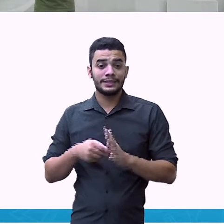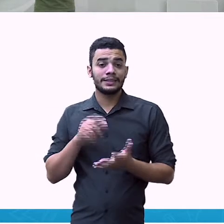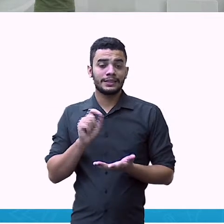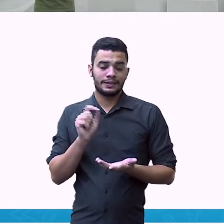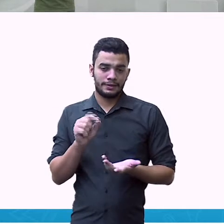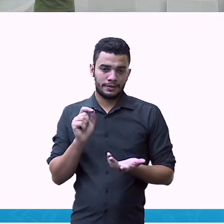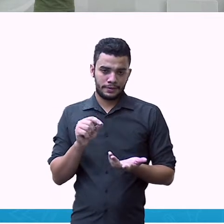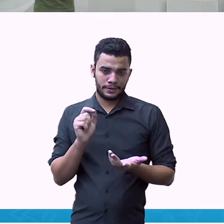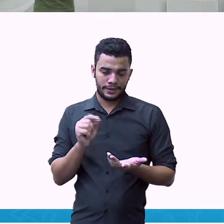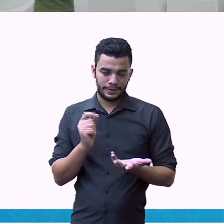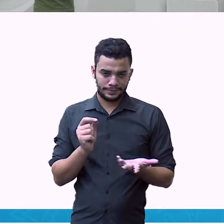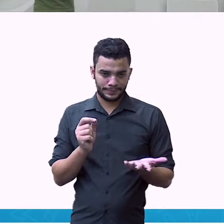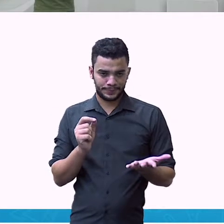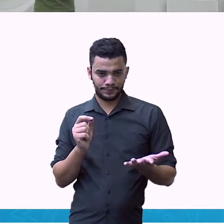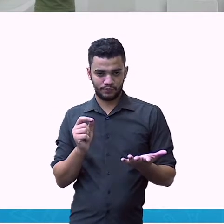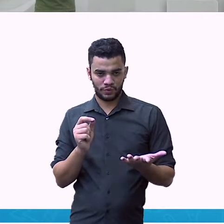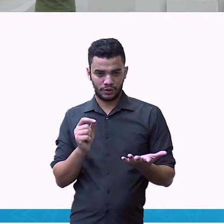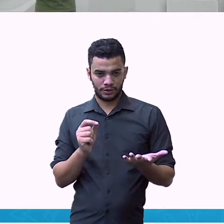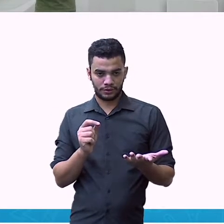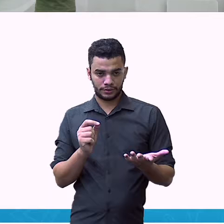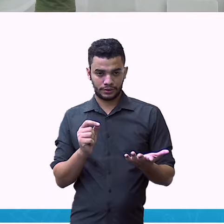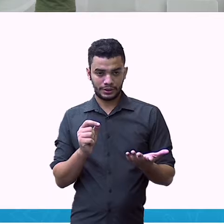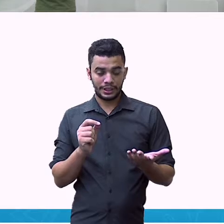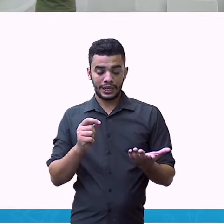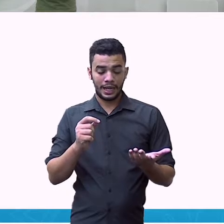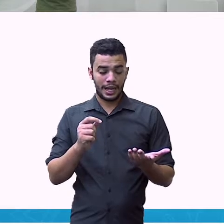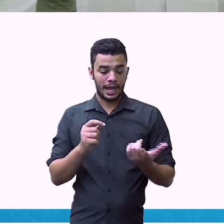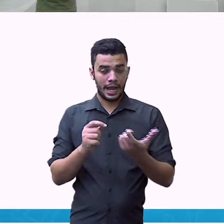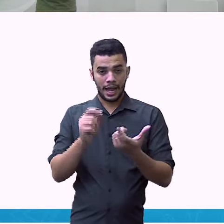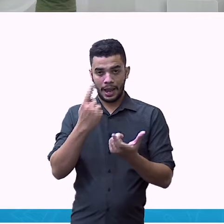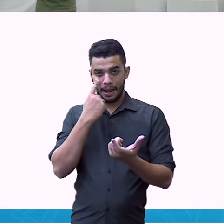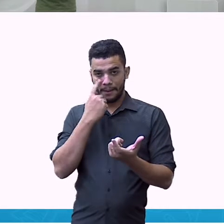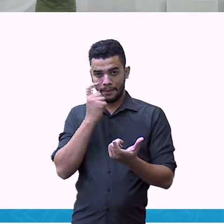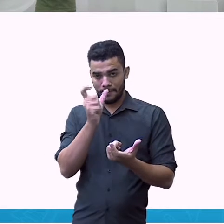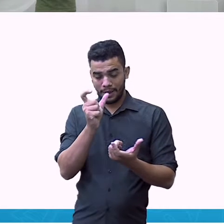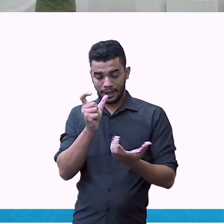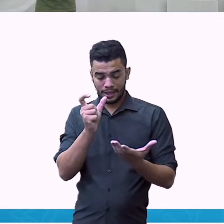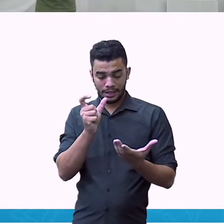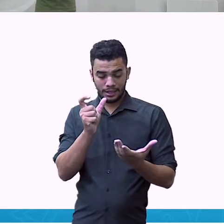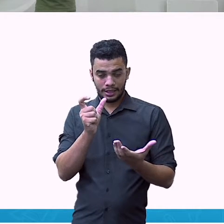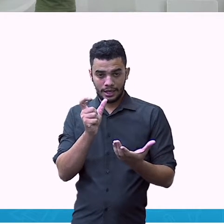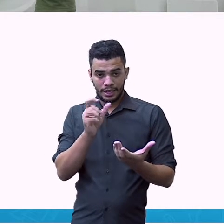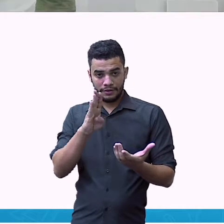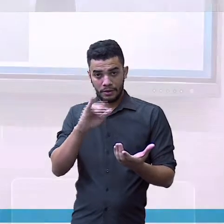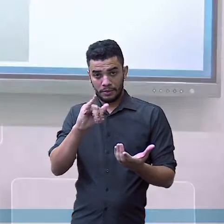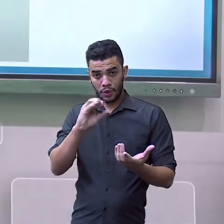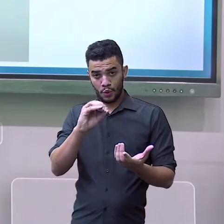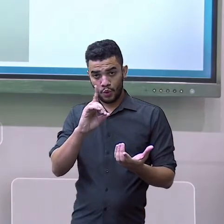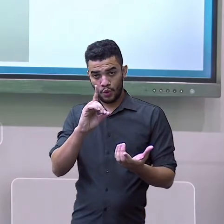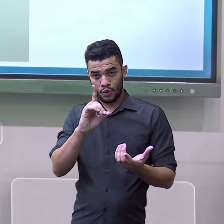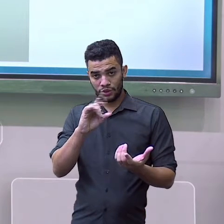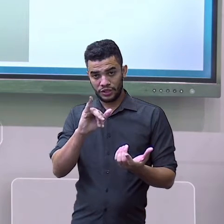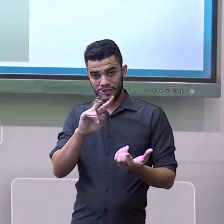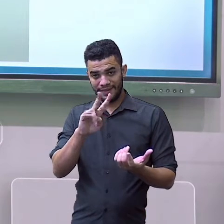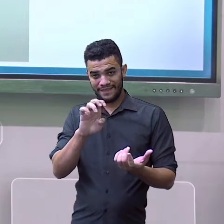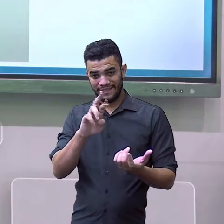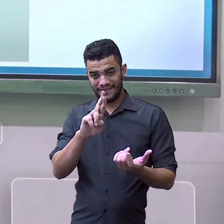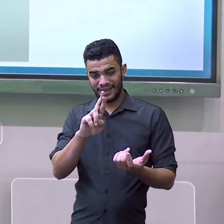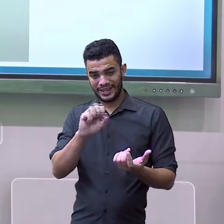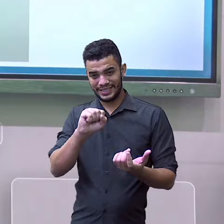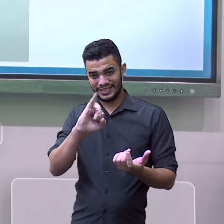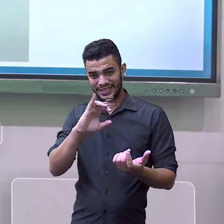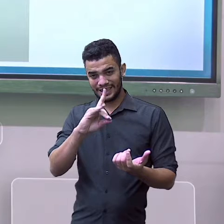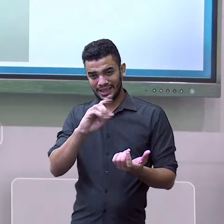de espécies animais e também vegetais. A biodiversidade, ela é um conjunto